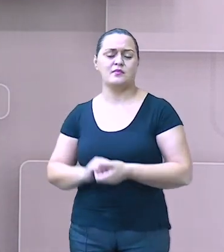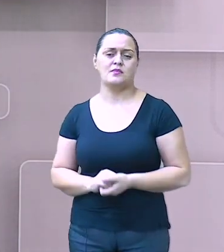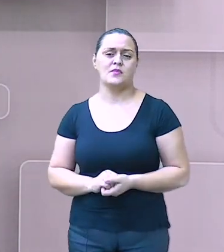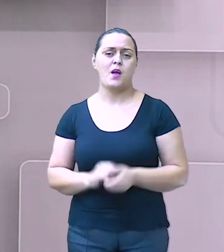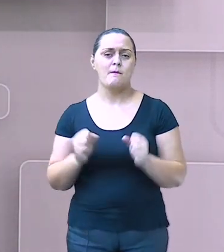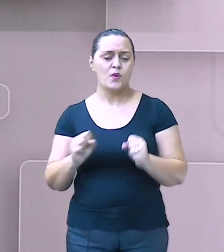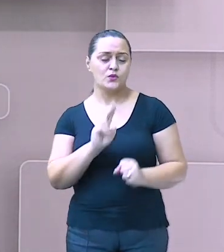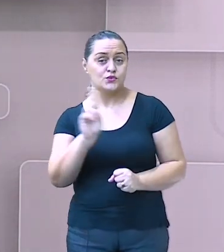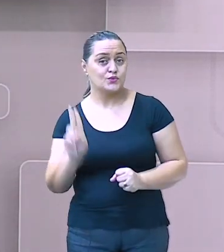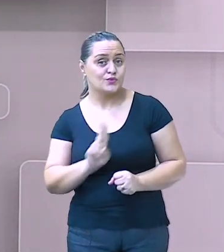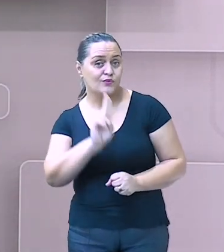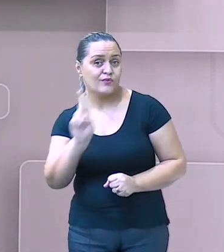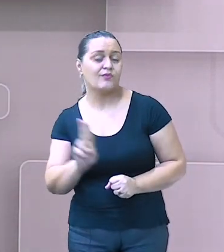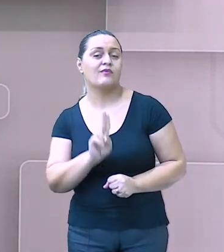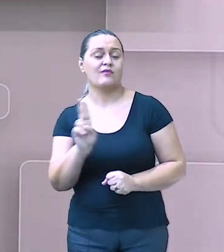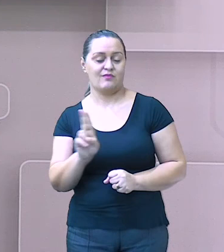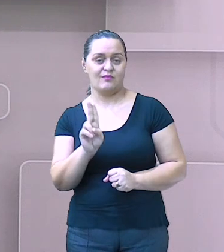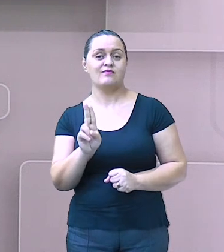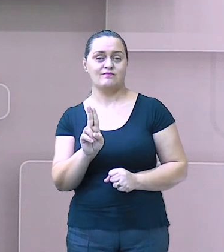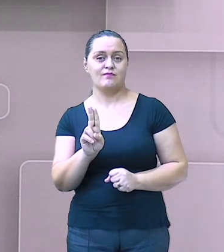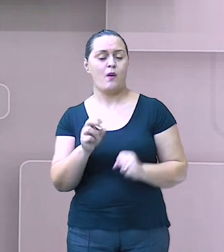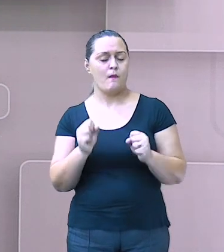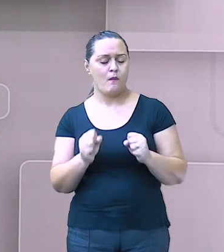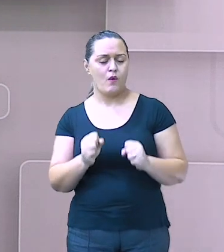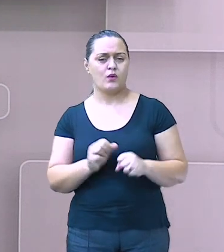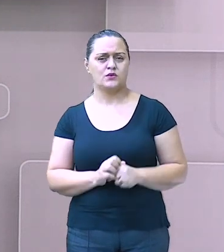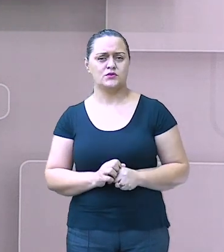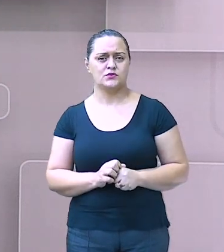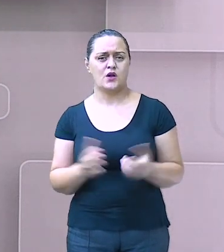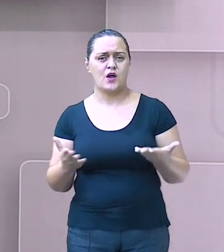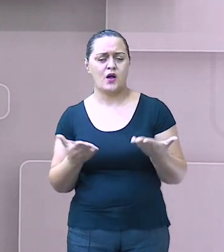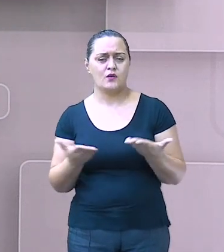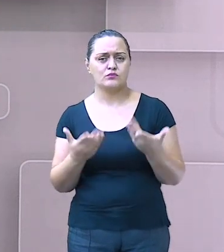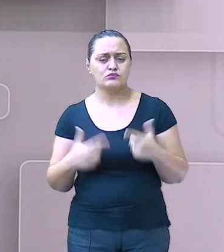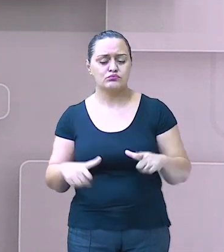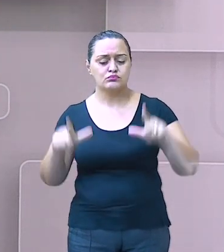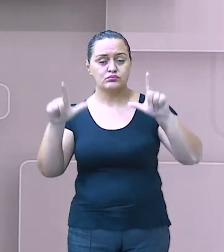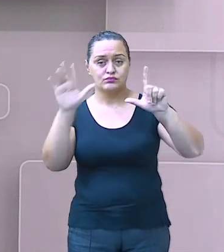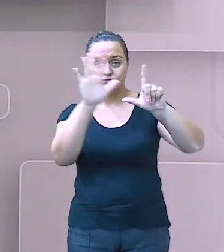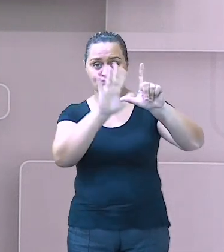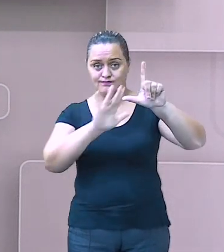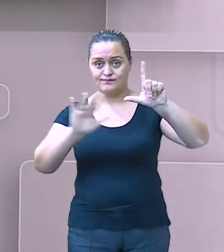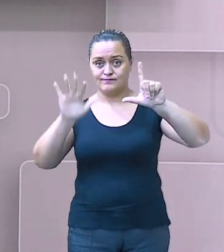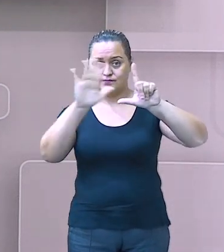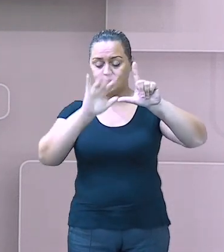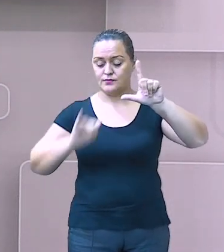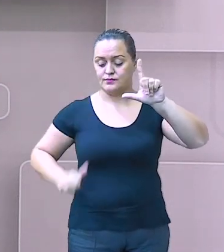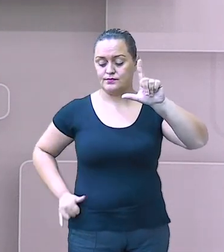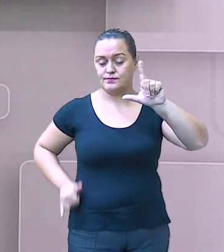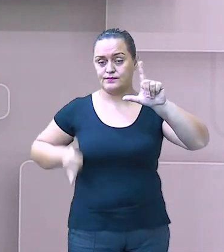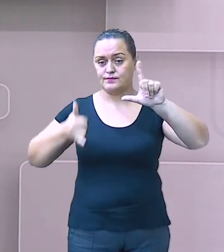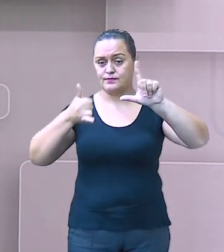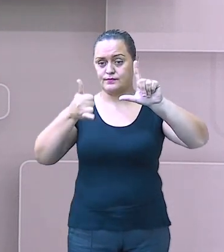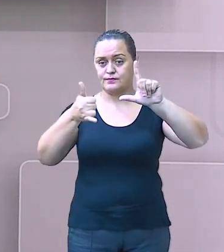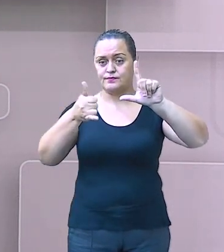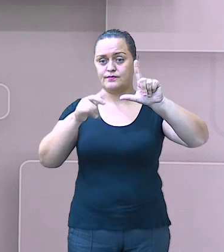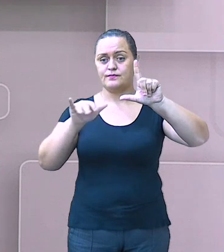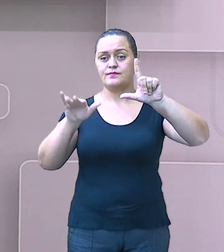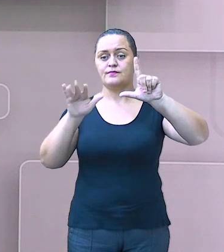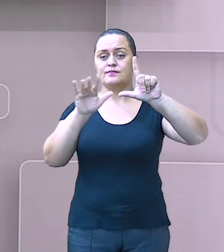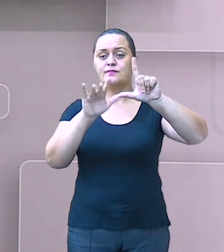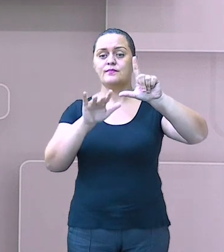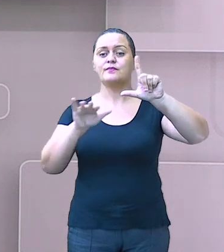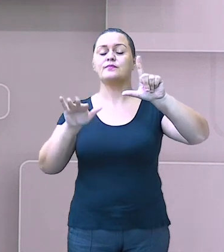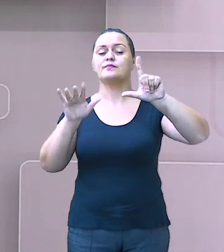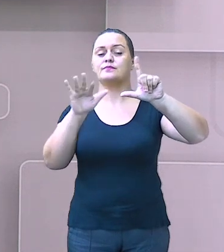delas. E para acessar a nossa plataforma SMED-GV, aponte a câmera do seu celular na imagem que aparece no canto da